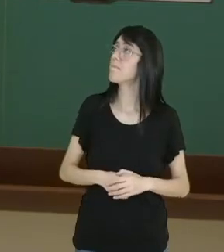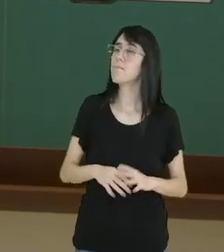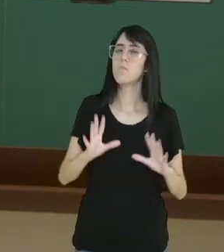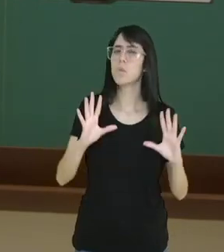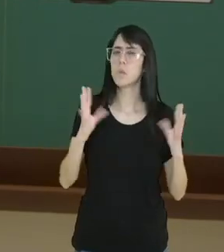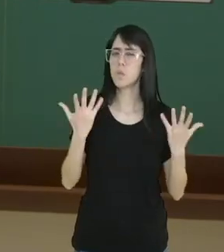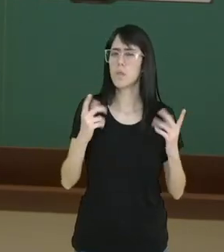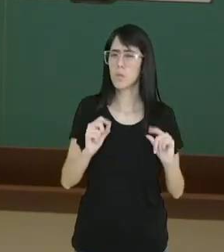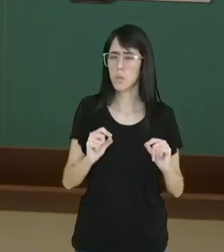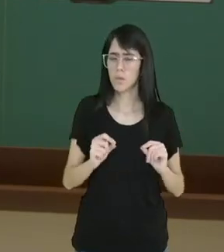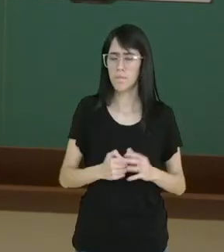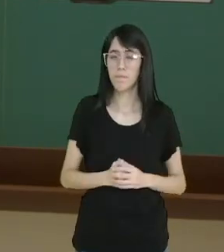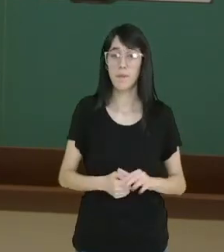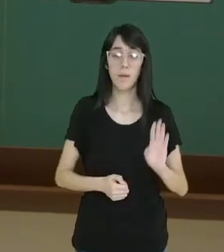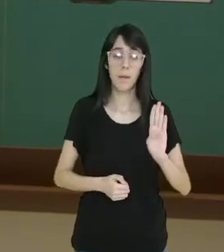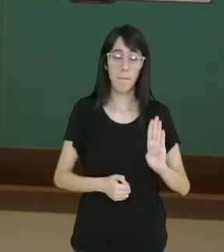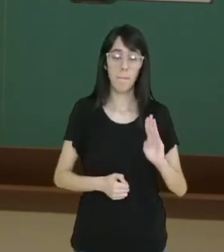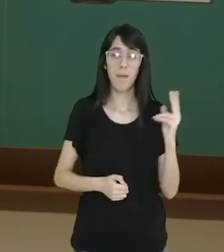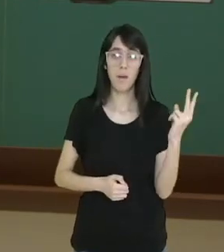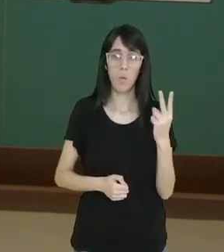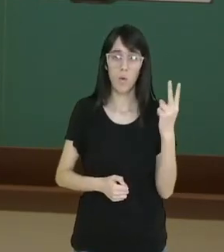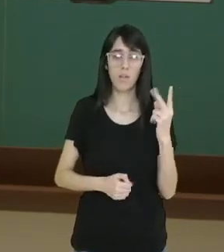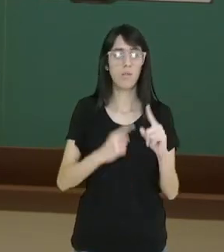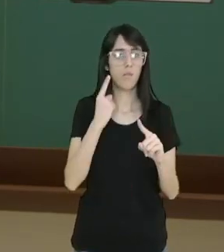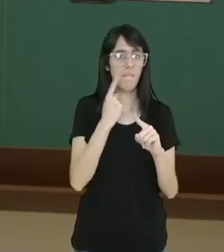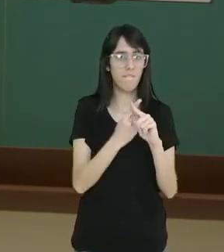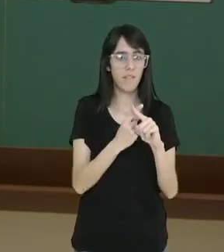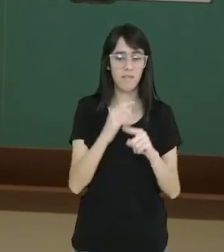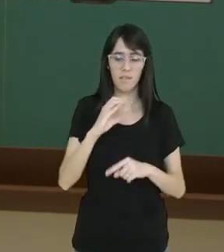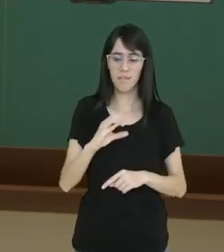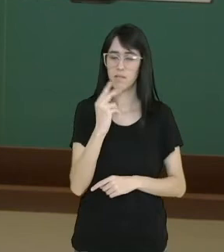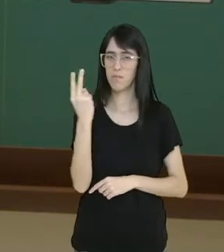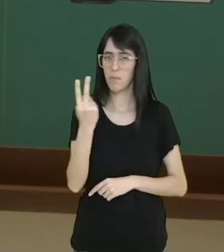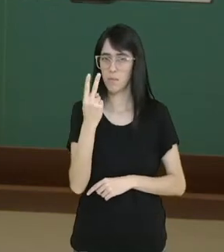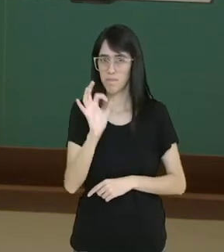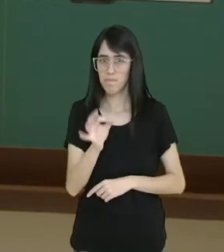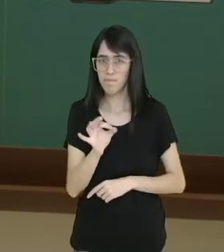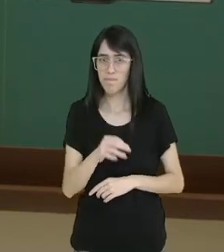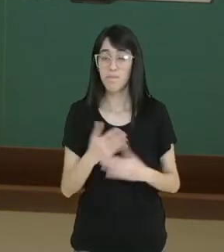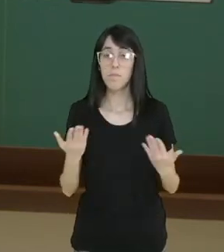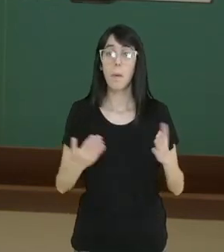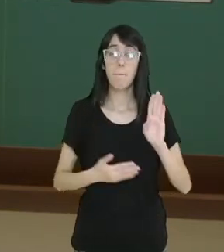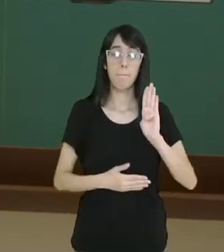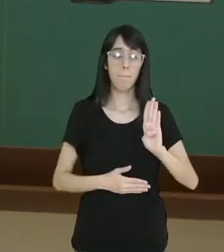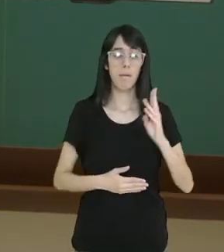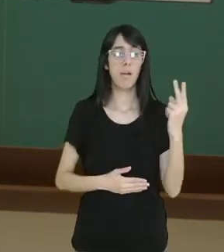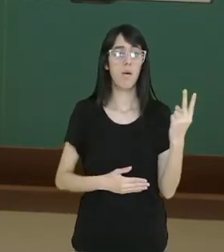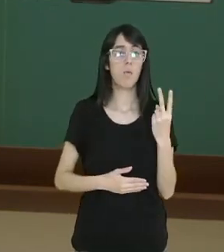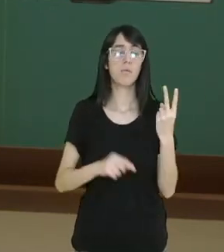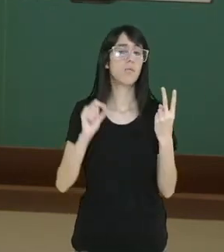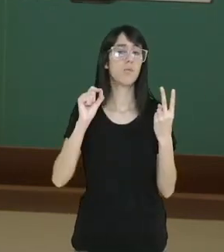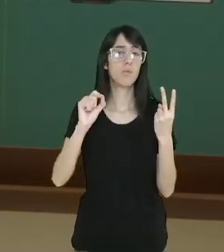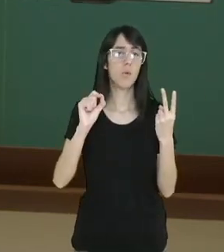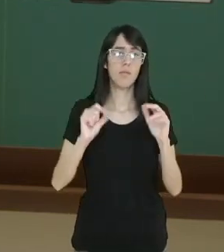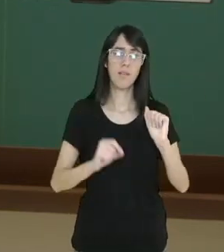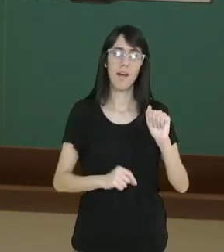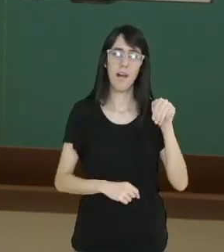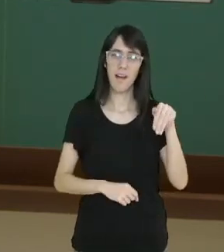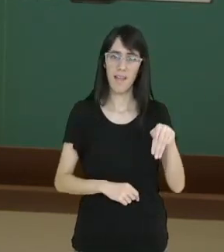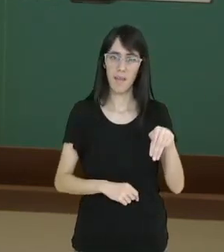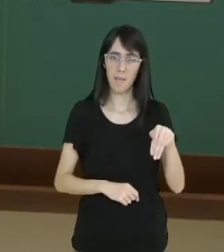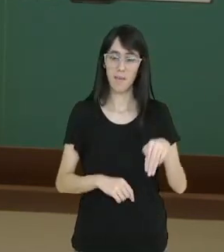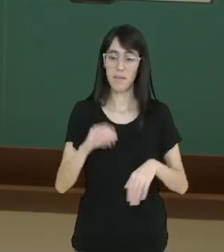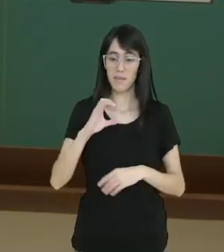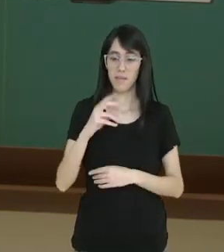gente. B ao quadrado vezes C ao quadrado. Então, o B ao quadrado é o quê? AM. O C ao